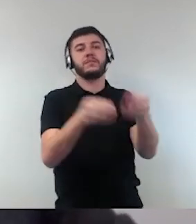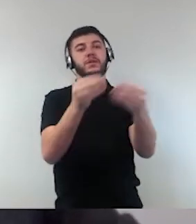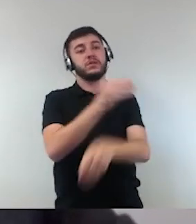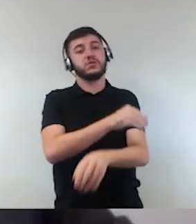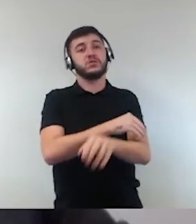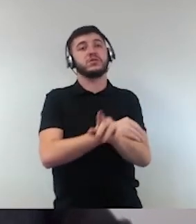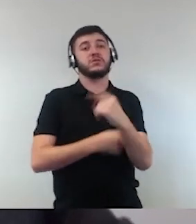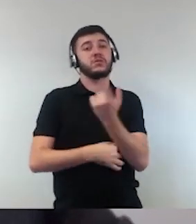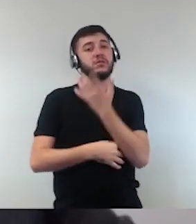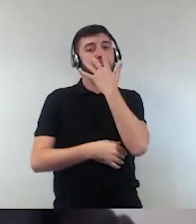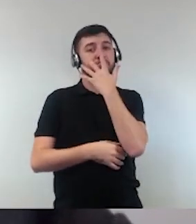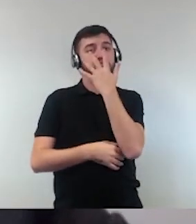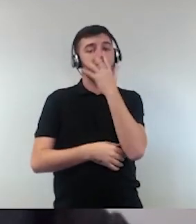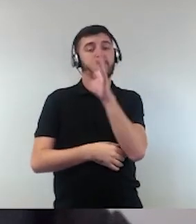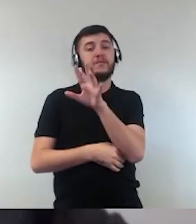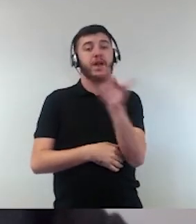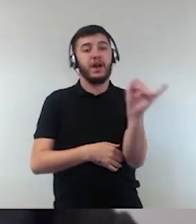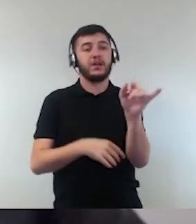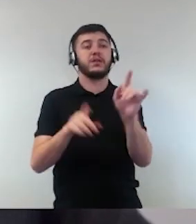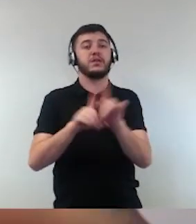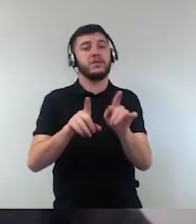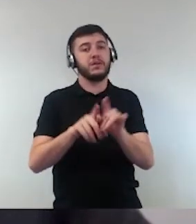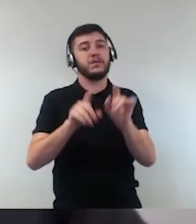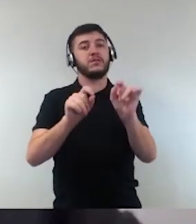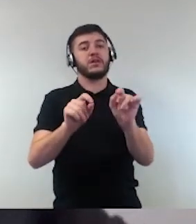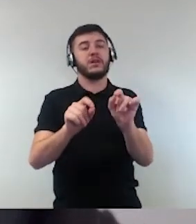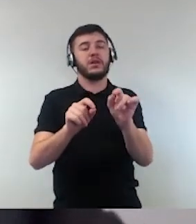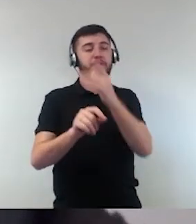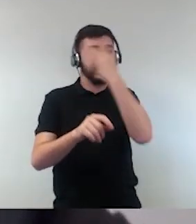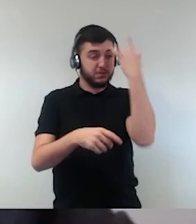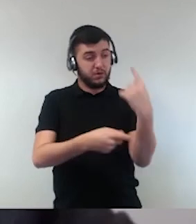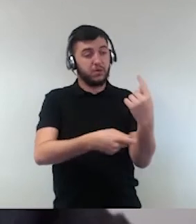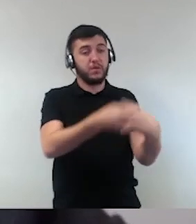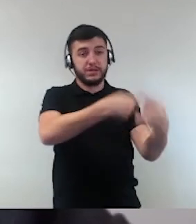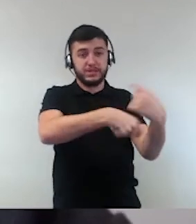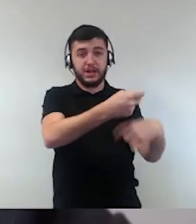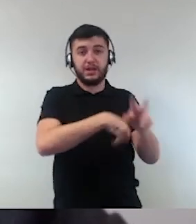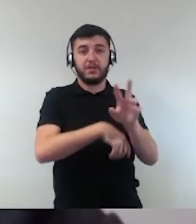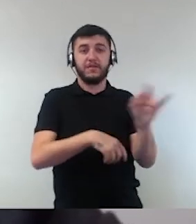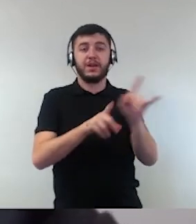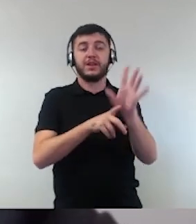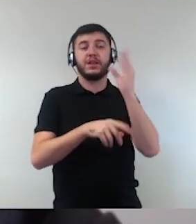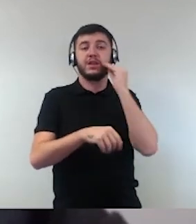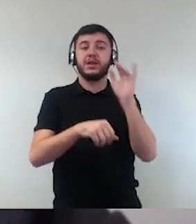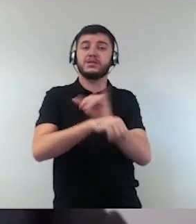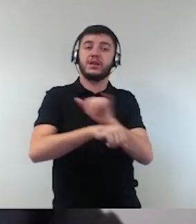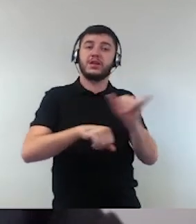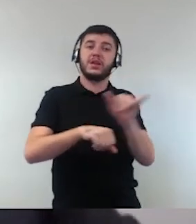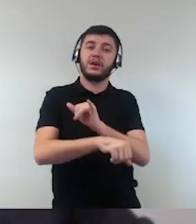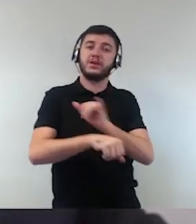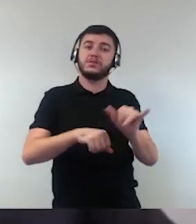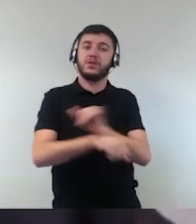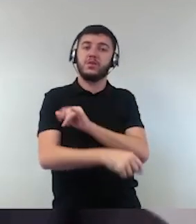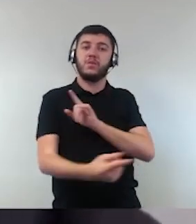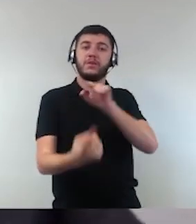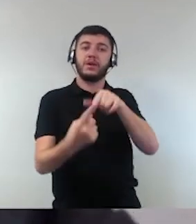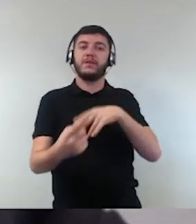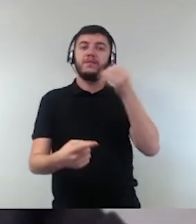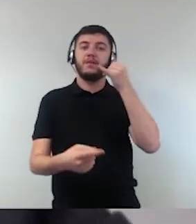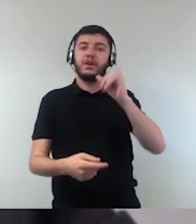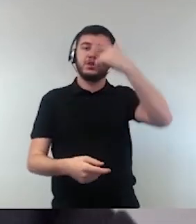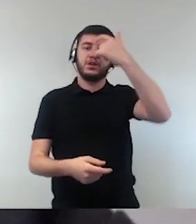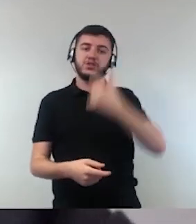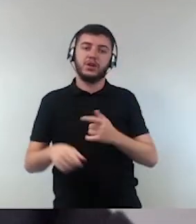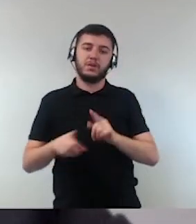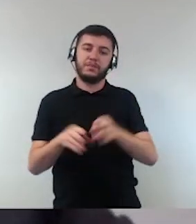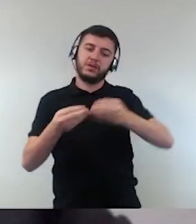que veio e que, muitas vezes, o próprio comercializador pode tentar achar um consenso, um meio termo, para que ele também não saia